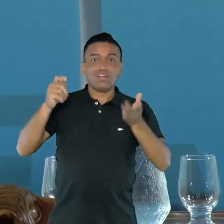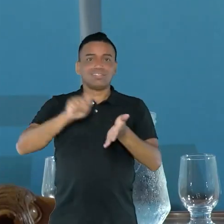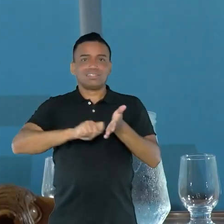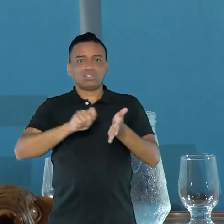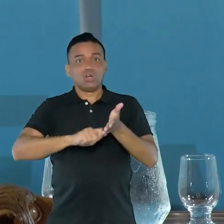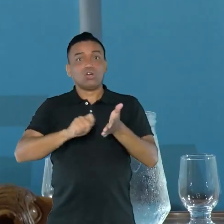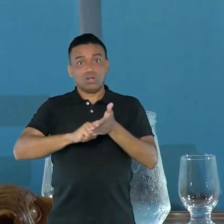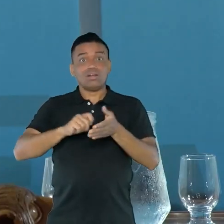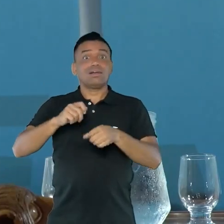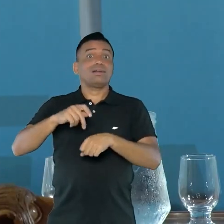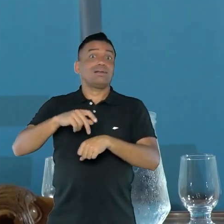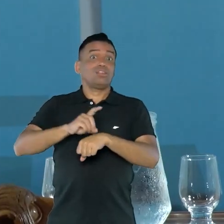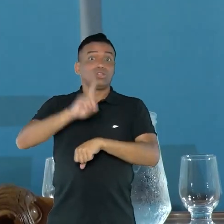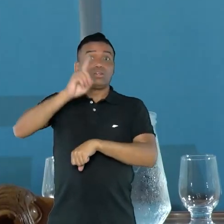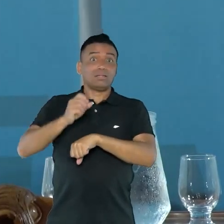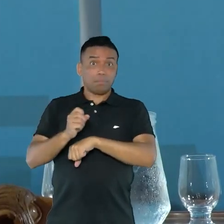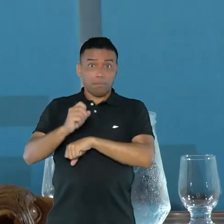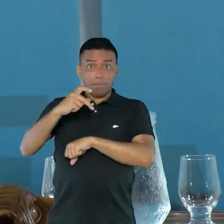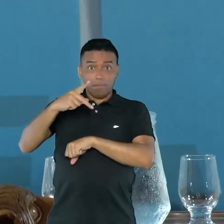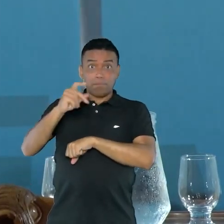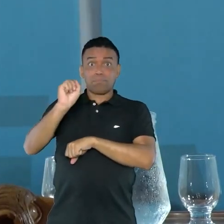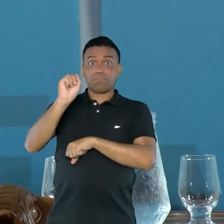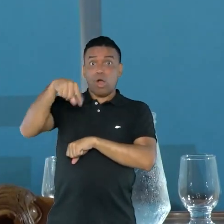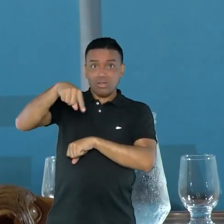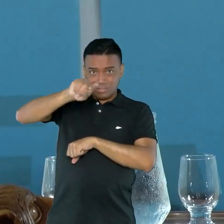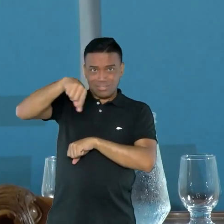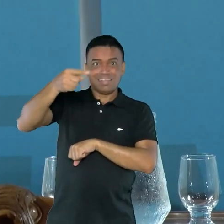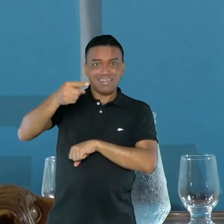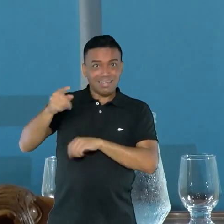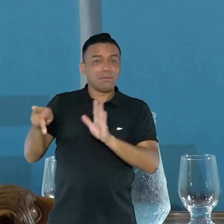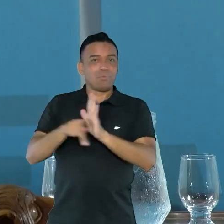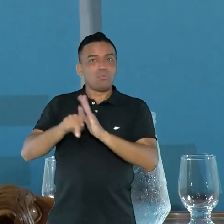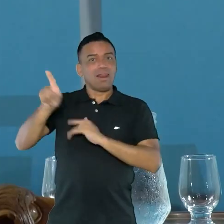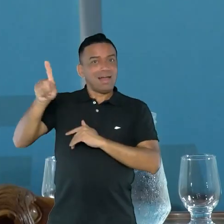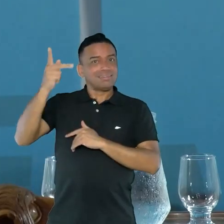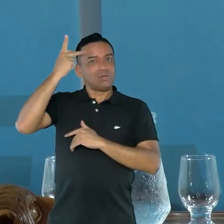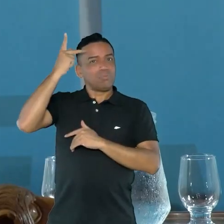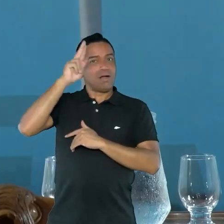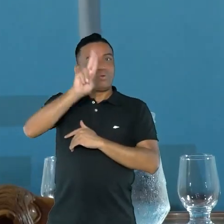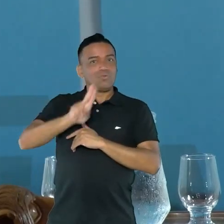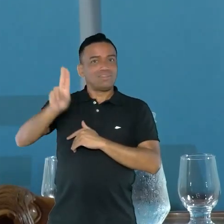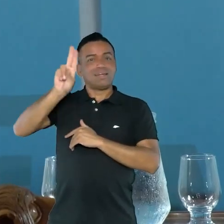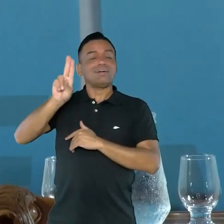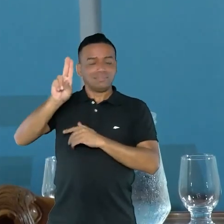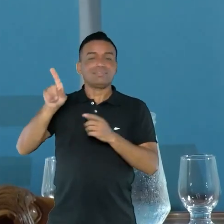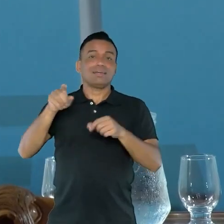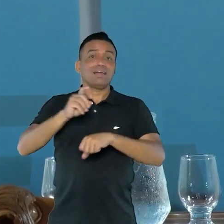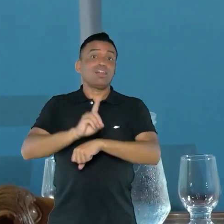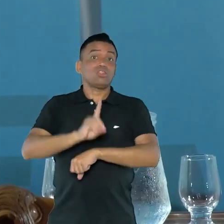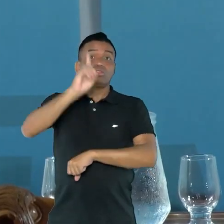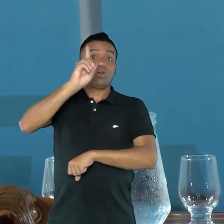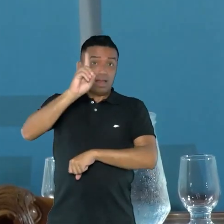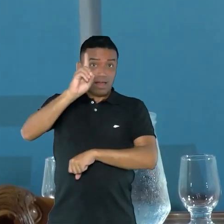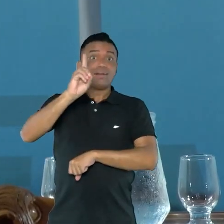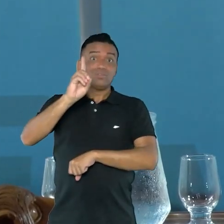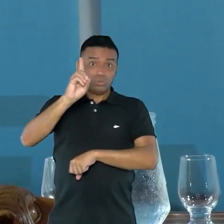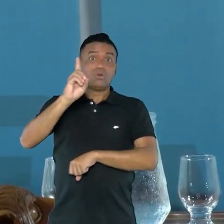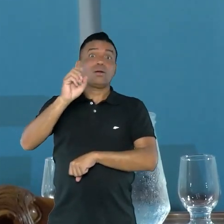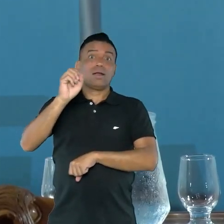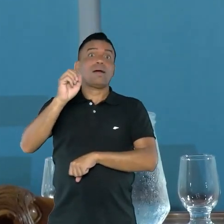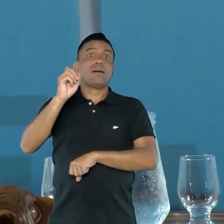de pós-doutorado no Instituto de Estudos Avançados na Universidade de São Paulo. Tem doutorado no programa de